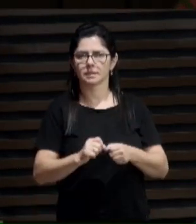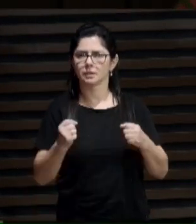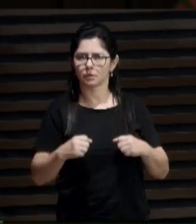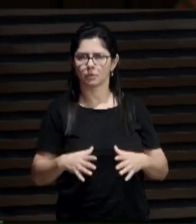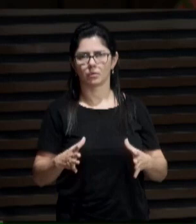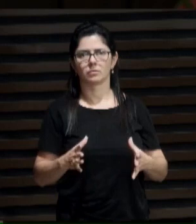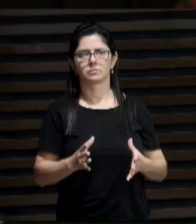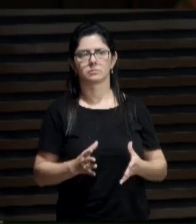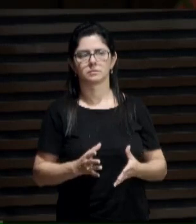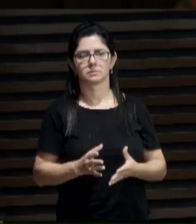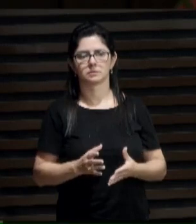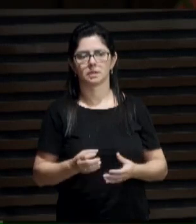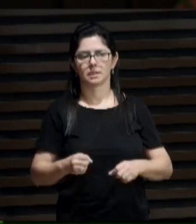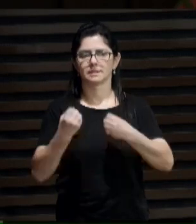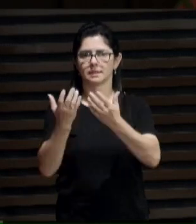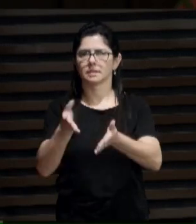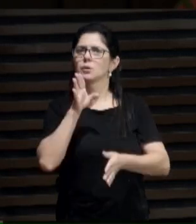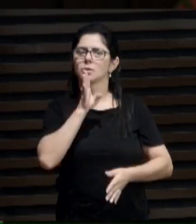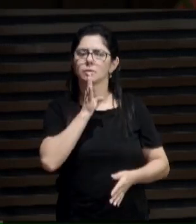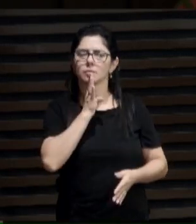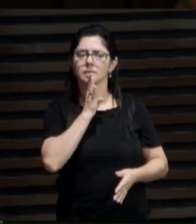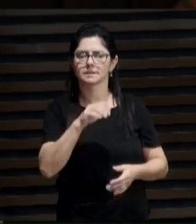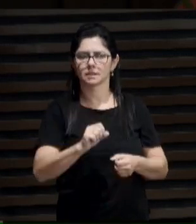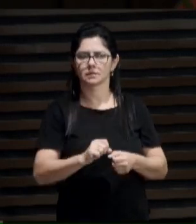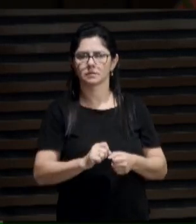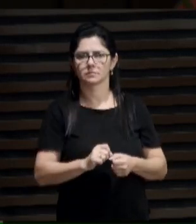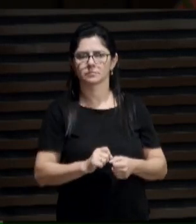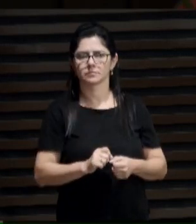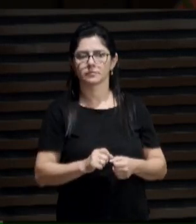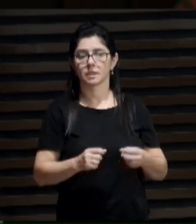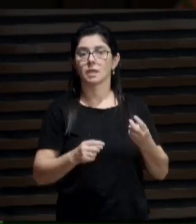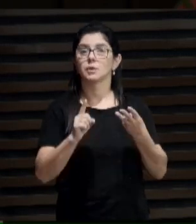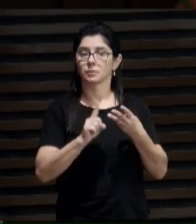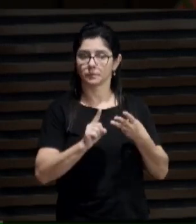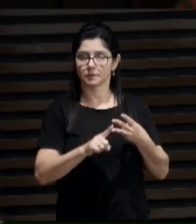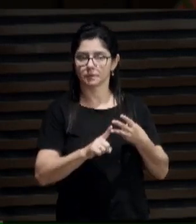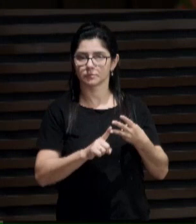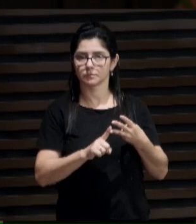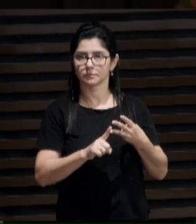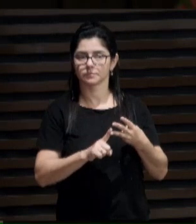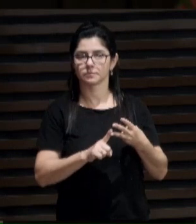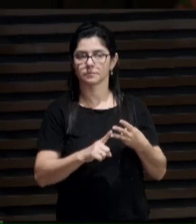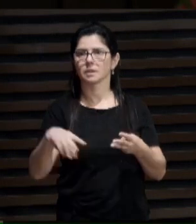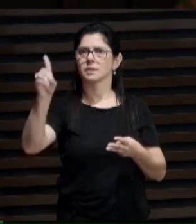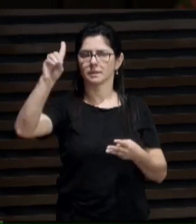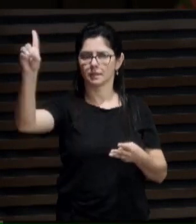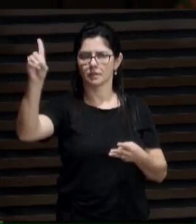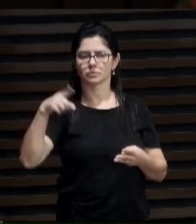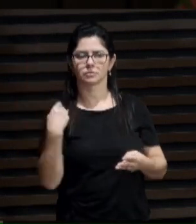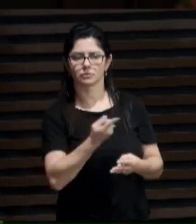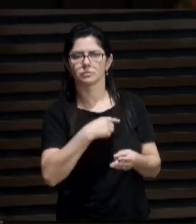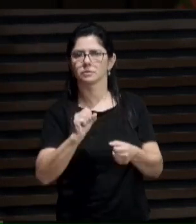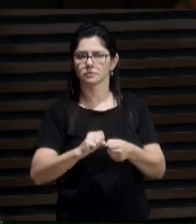ele se deu a conhecer, Ele nos fez conhecer. E o terceiro ponto, Ele nos fez e